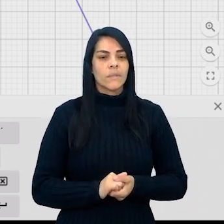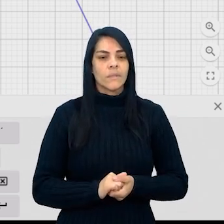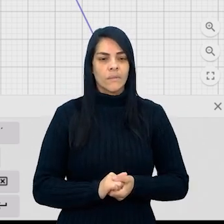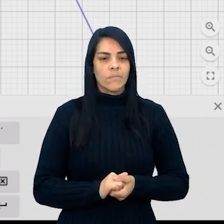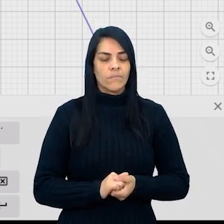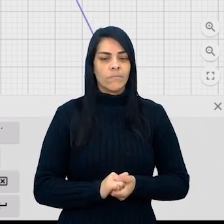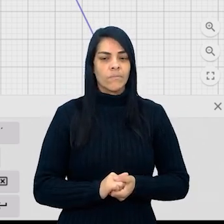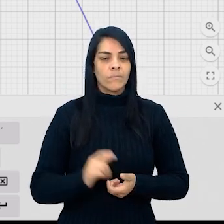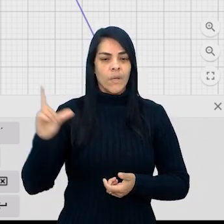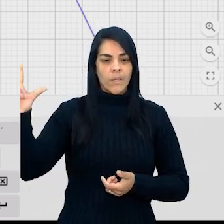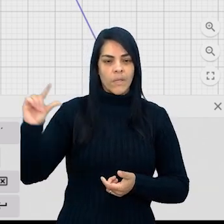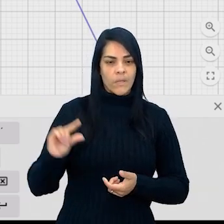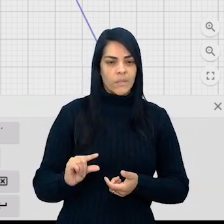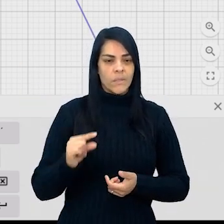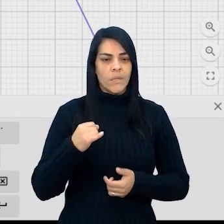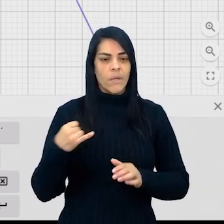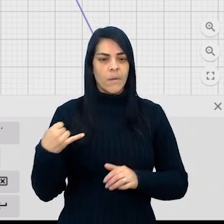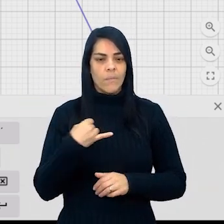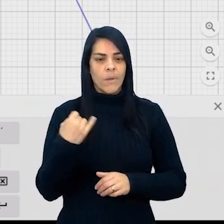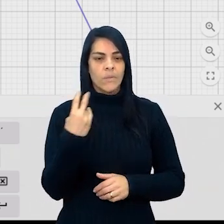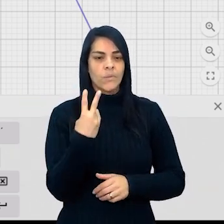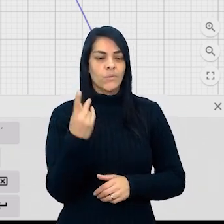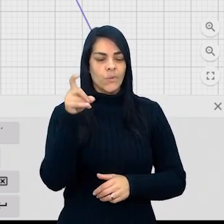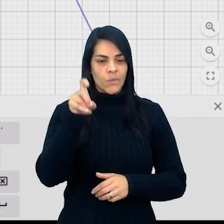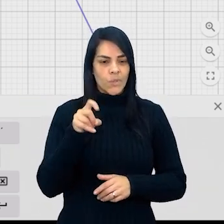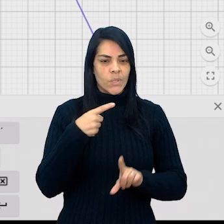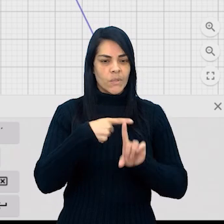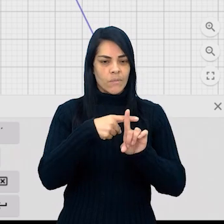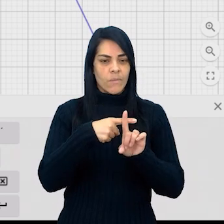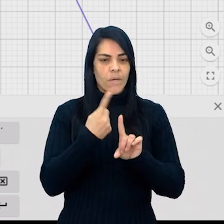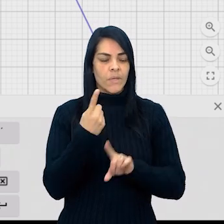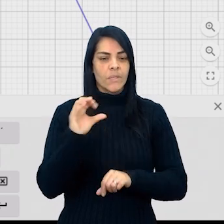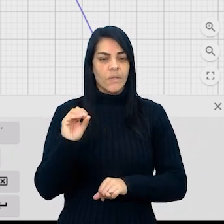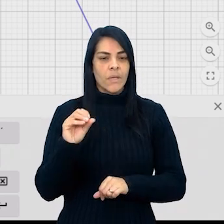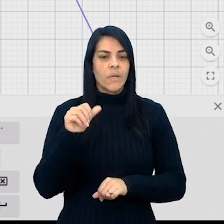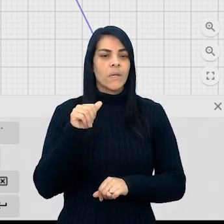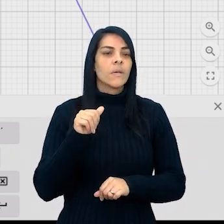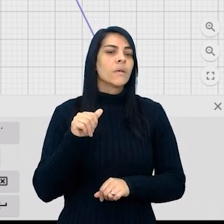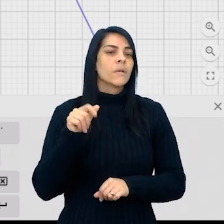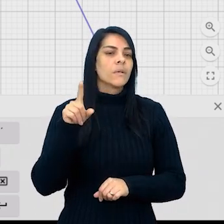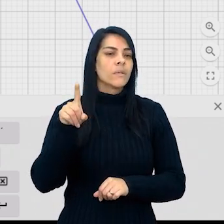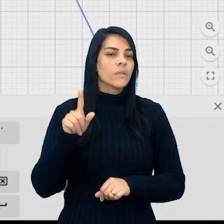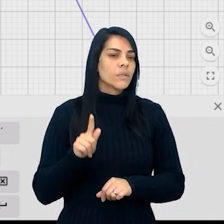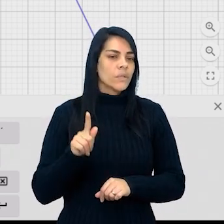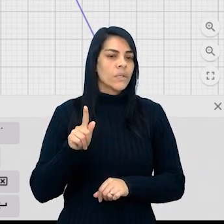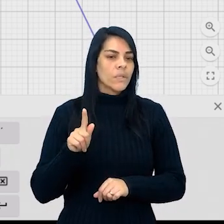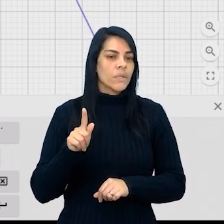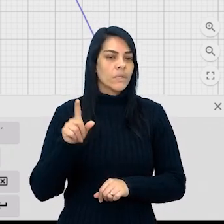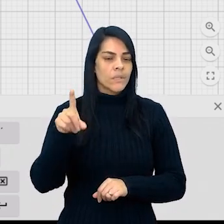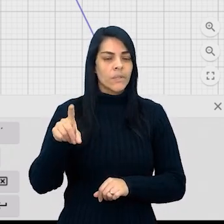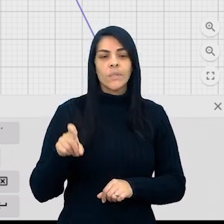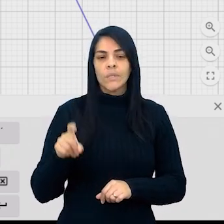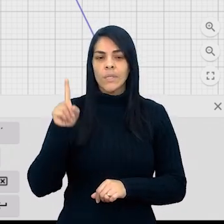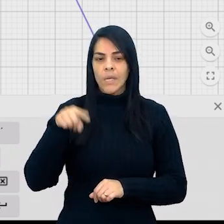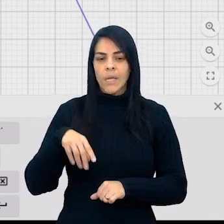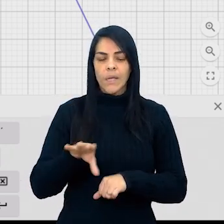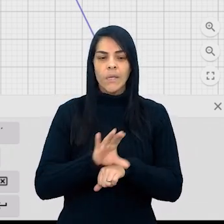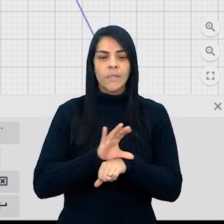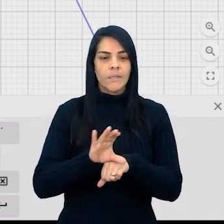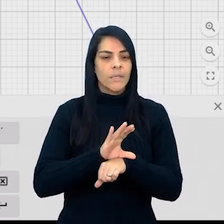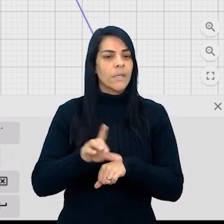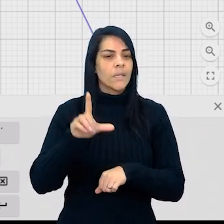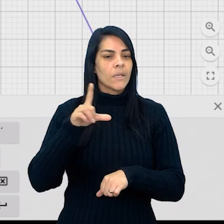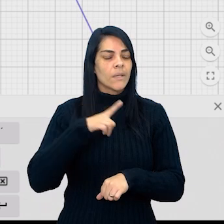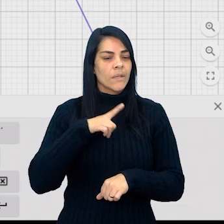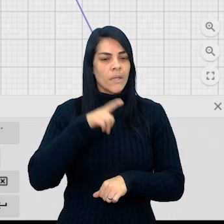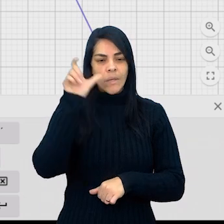decrescente, a função linear, menos 2x mais 10. E a g de x é essa cinza já em módulo. Eu vou pedir uma licença, tem gente